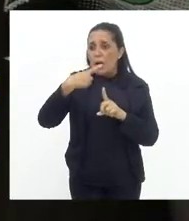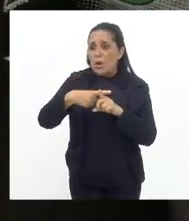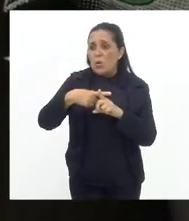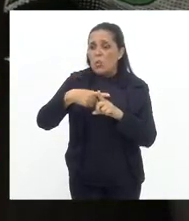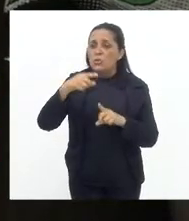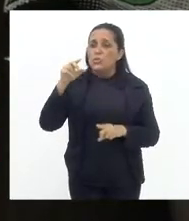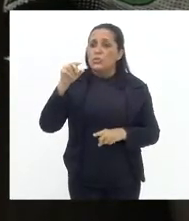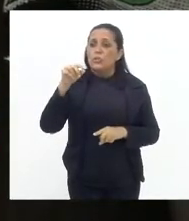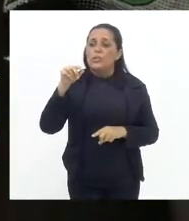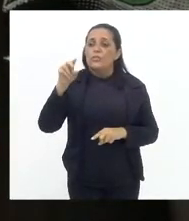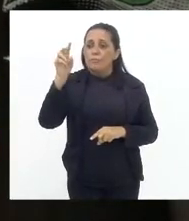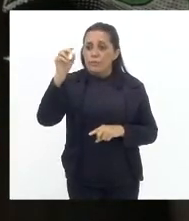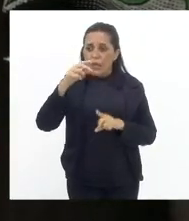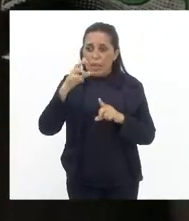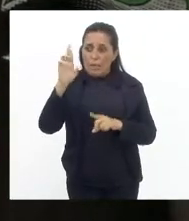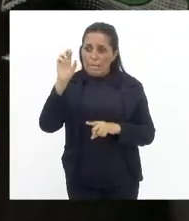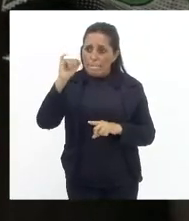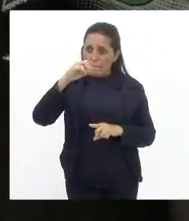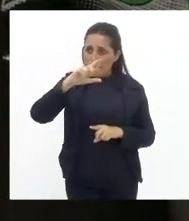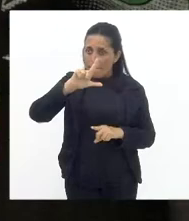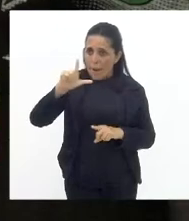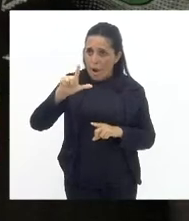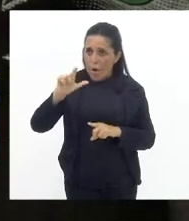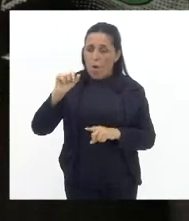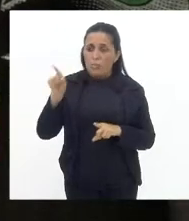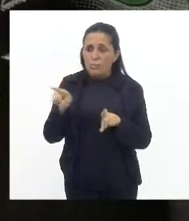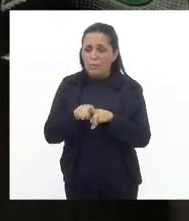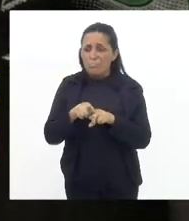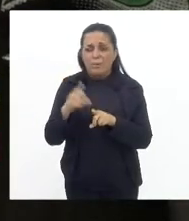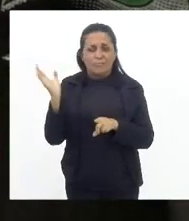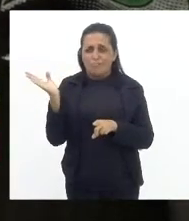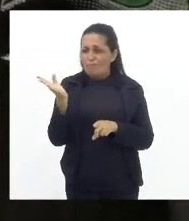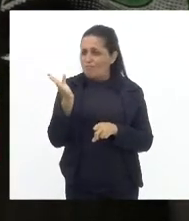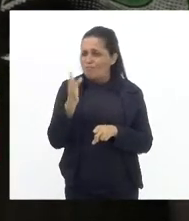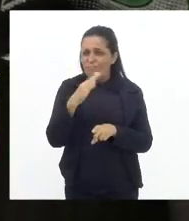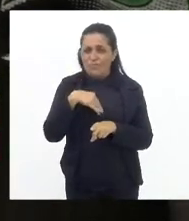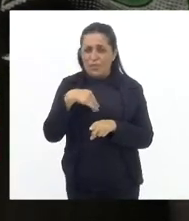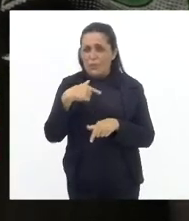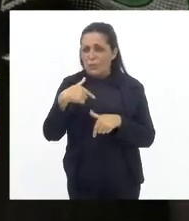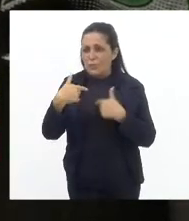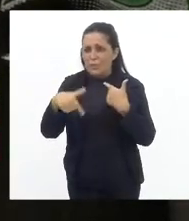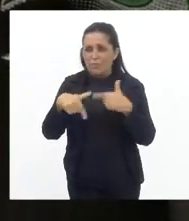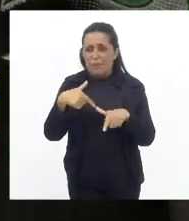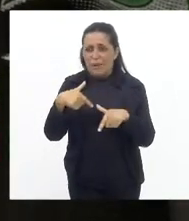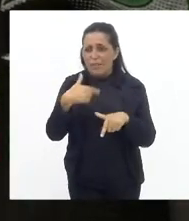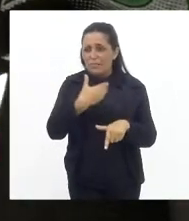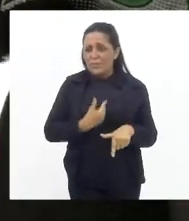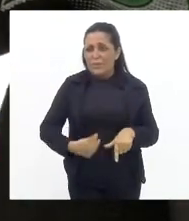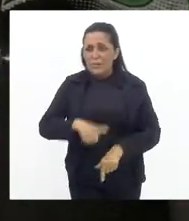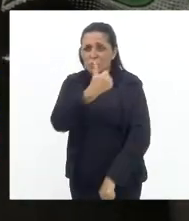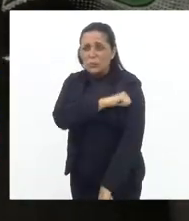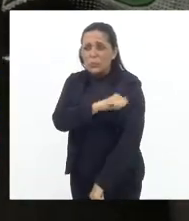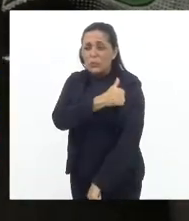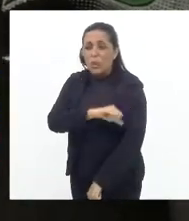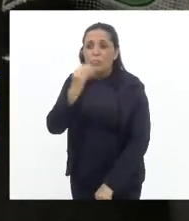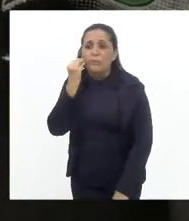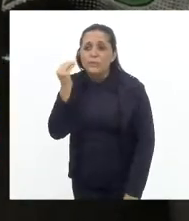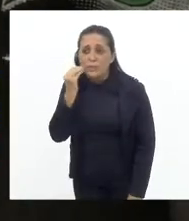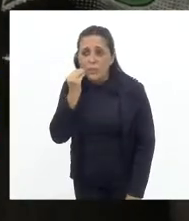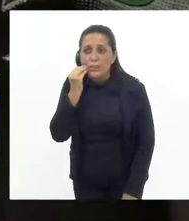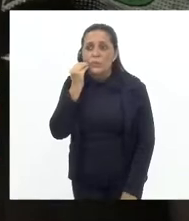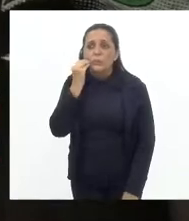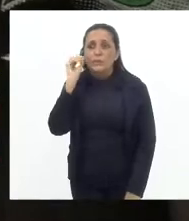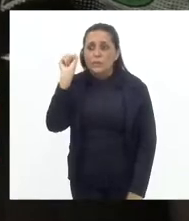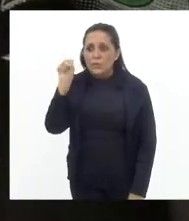pelos usuários relacionados à má prestação de serviço de transporte Ferroviário no estado de Janeiro tô tentando eu tava numa carroça